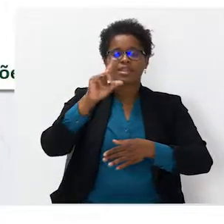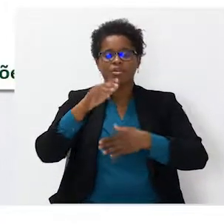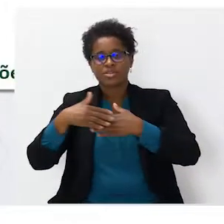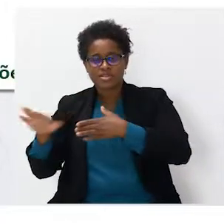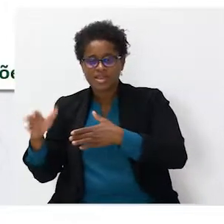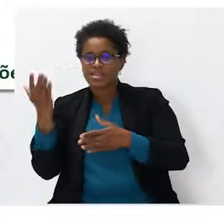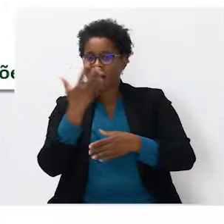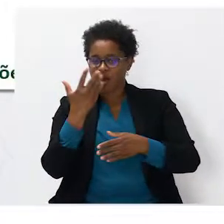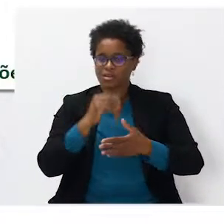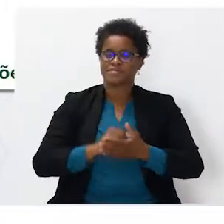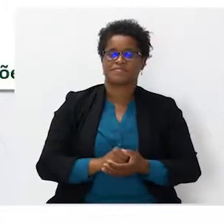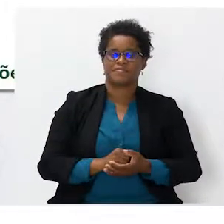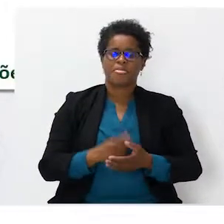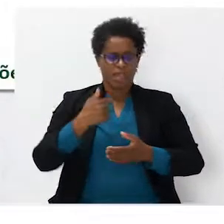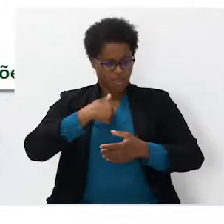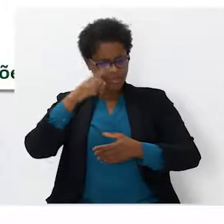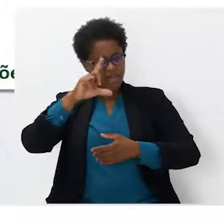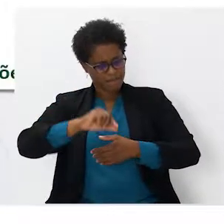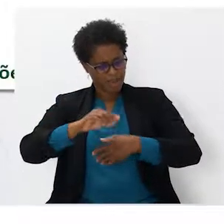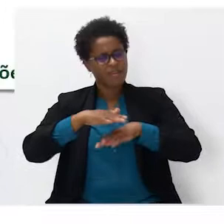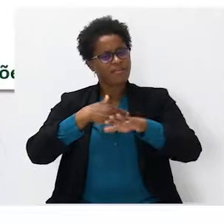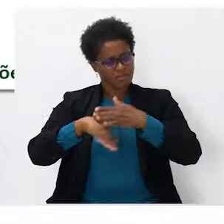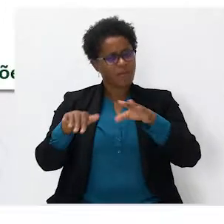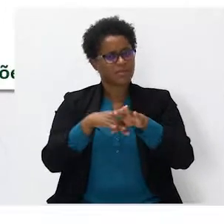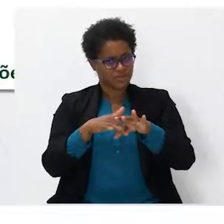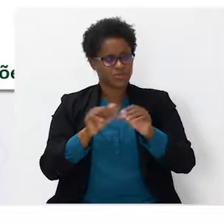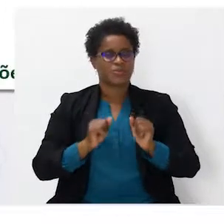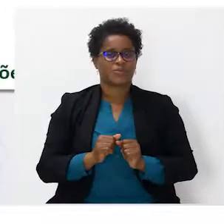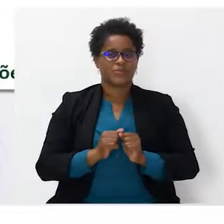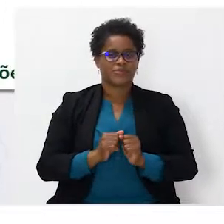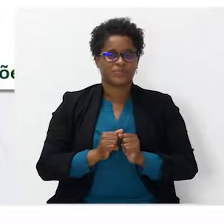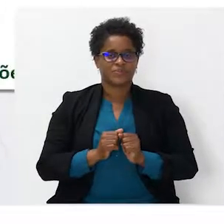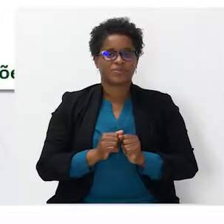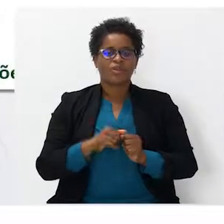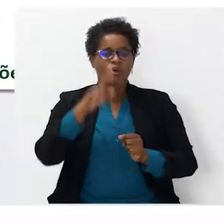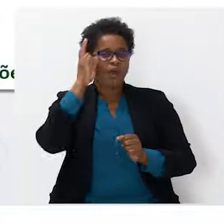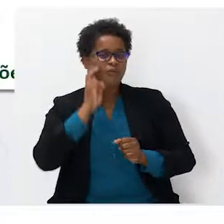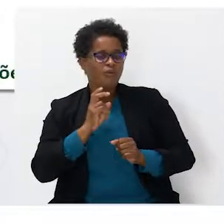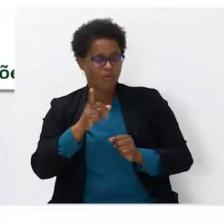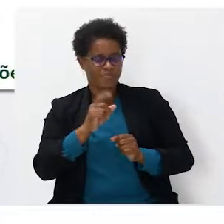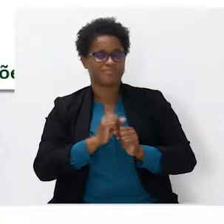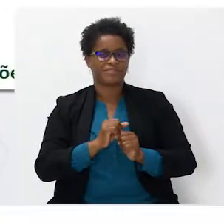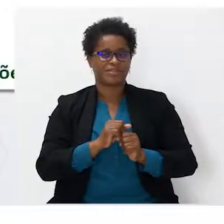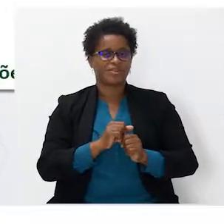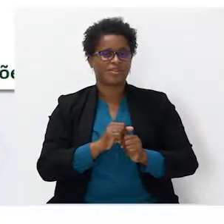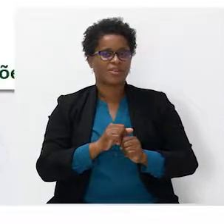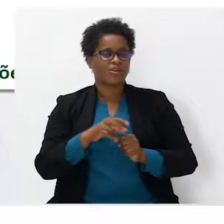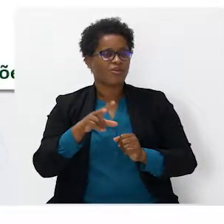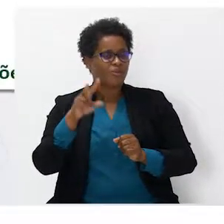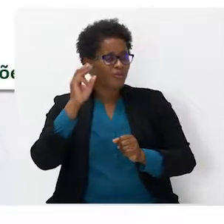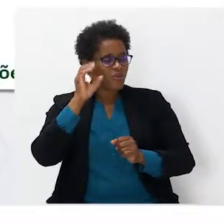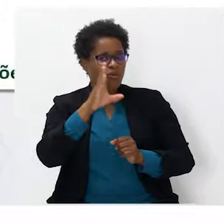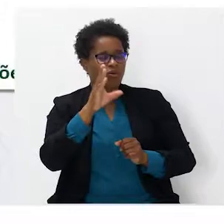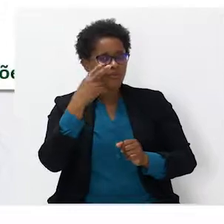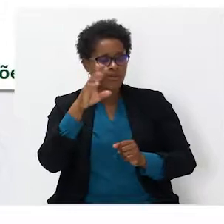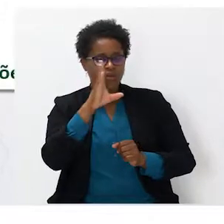das aulas. Eu também faço parte. O avô ouviu o João